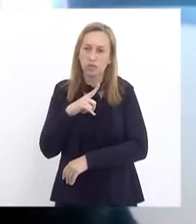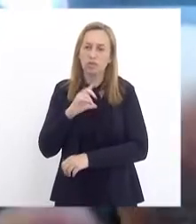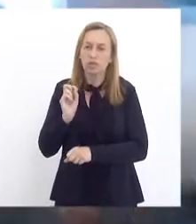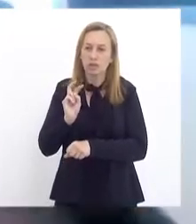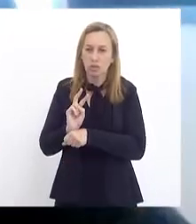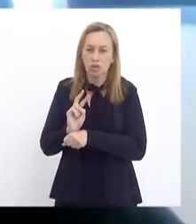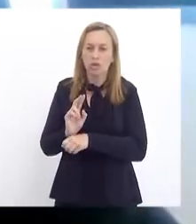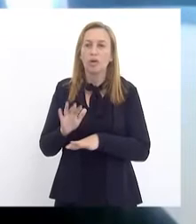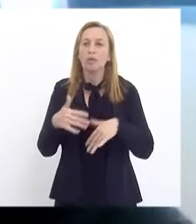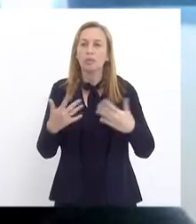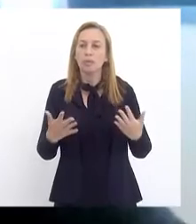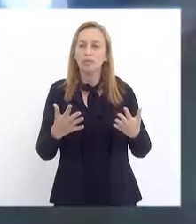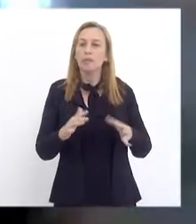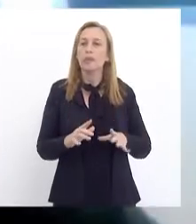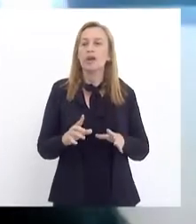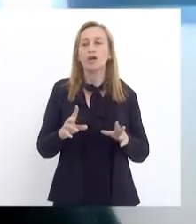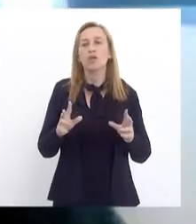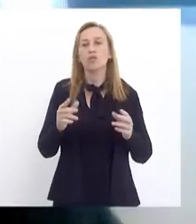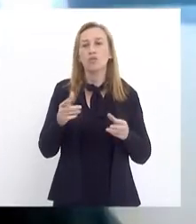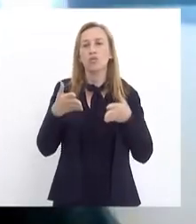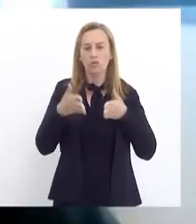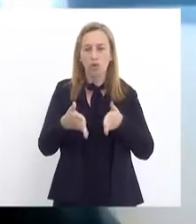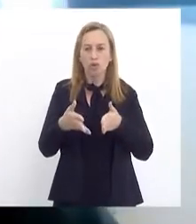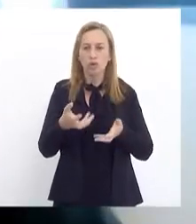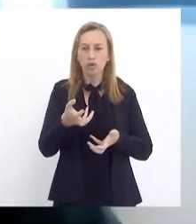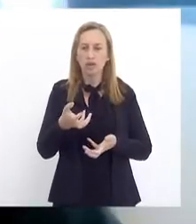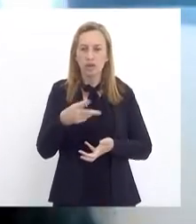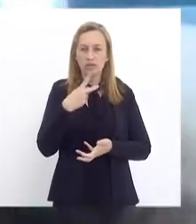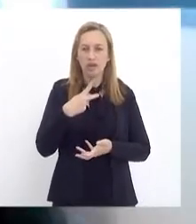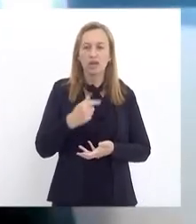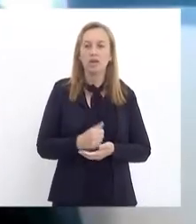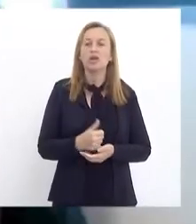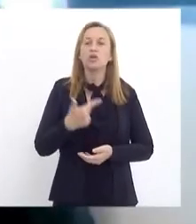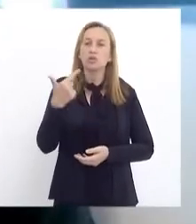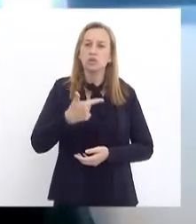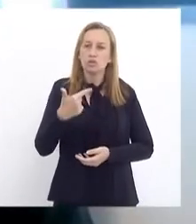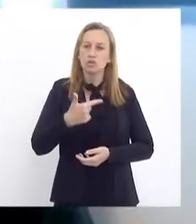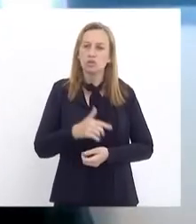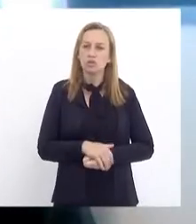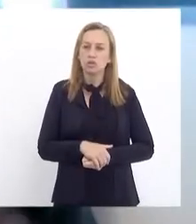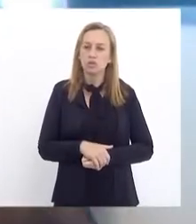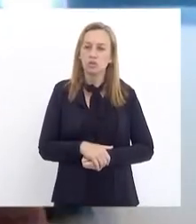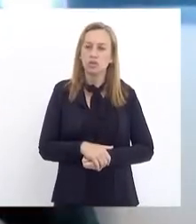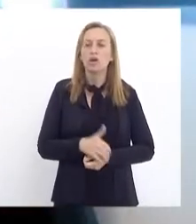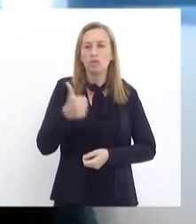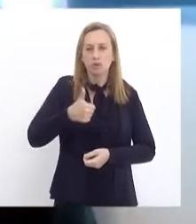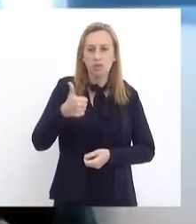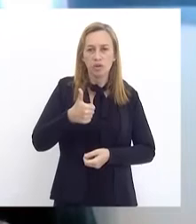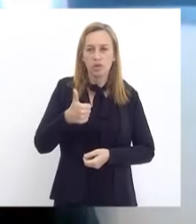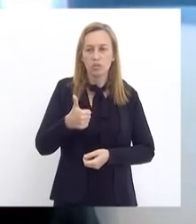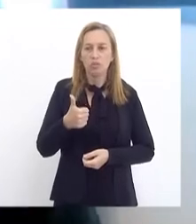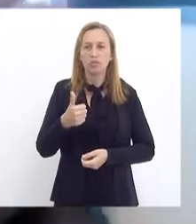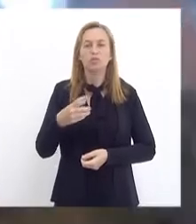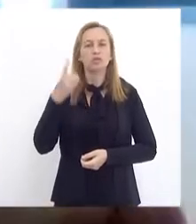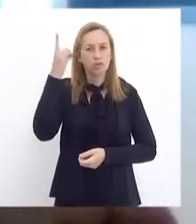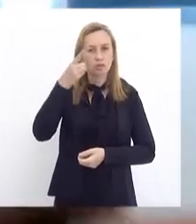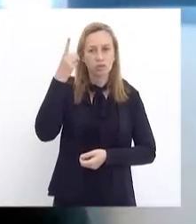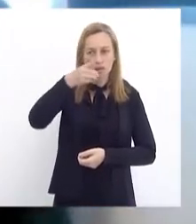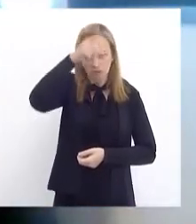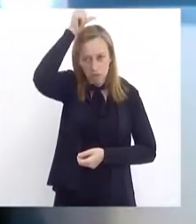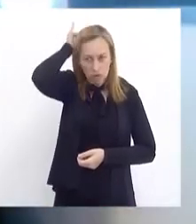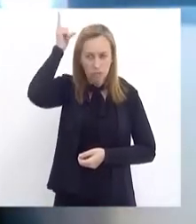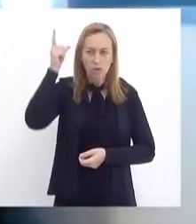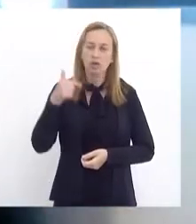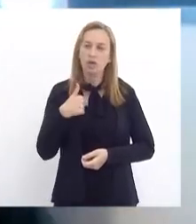proteção. Mas então esse é um ponto que eu vou querer difundir. O segundo ponto, então o primeiro ponto municipal foi a comissão participante. Eu apoio